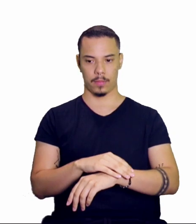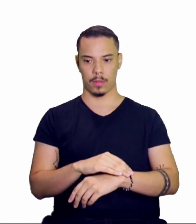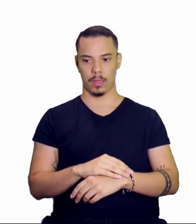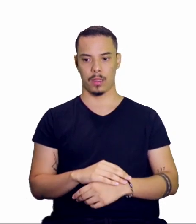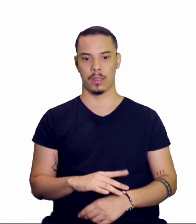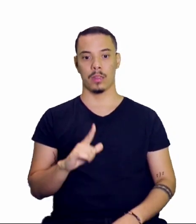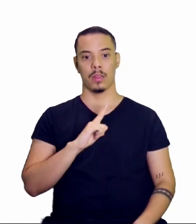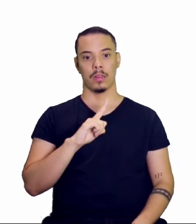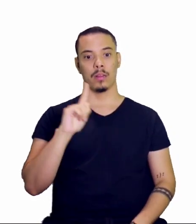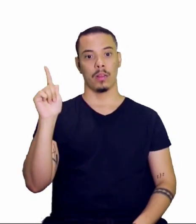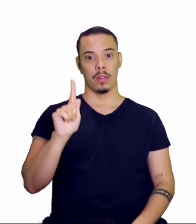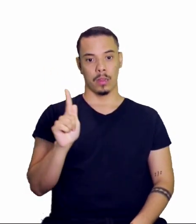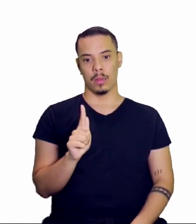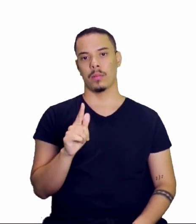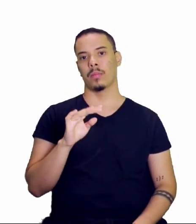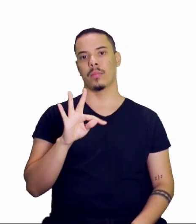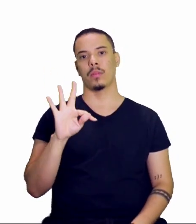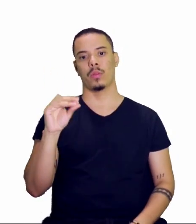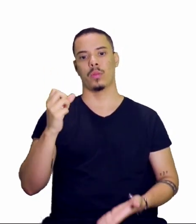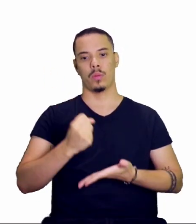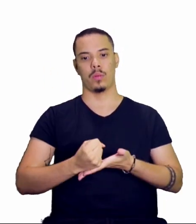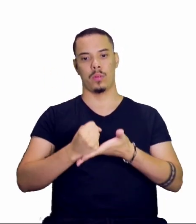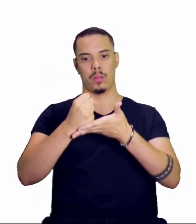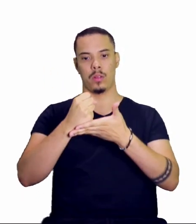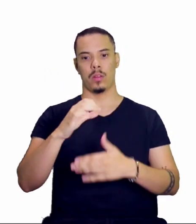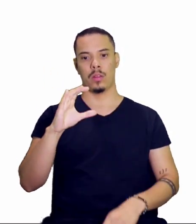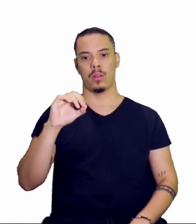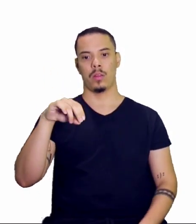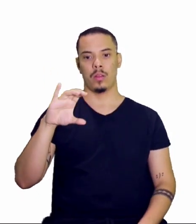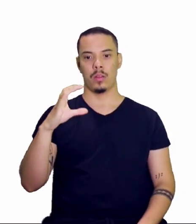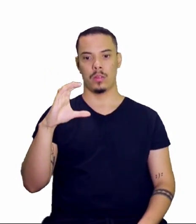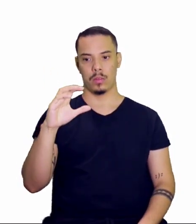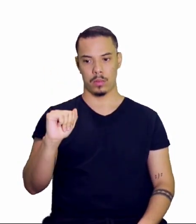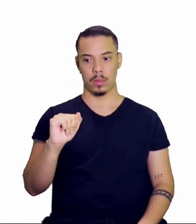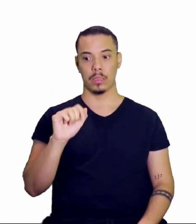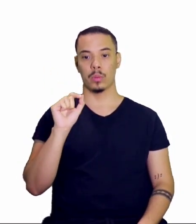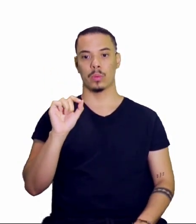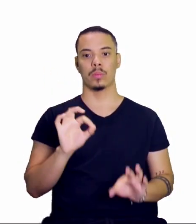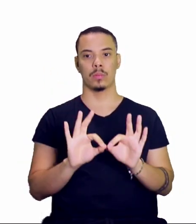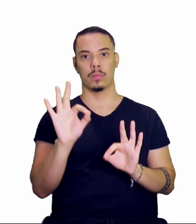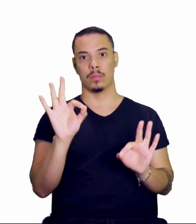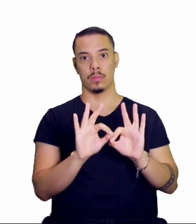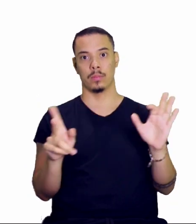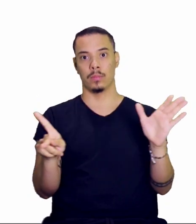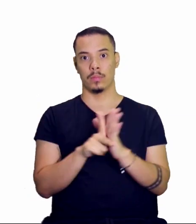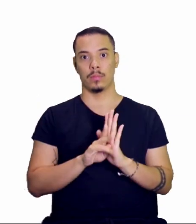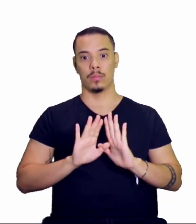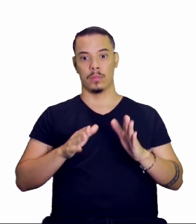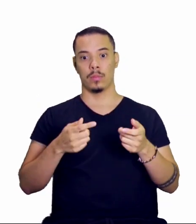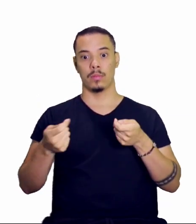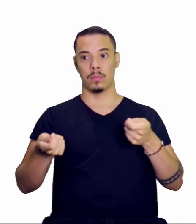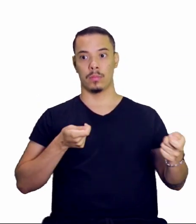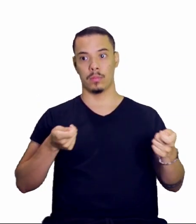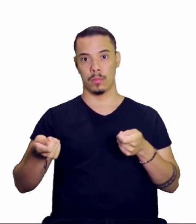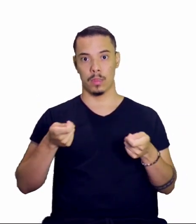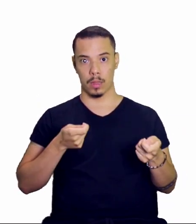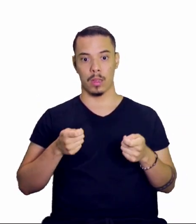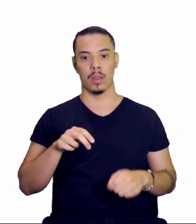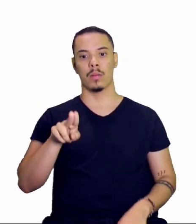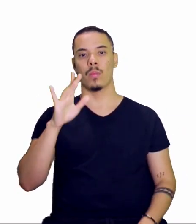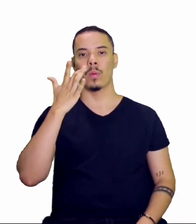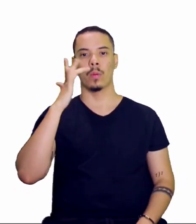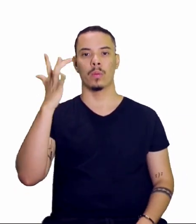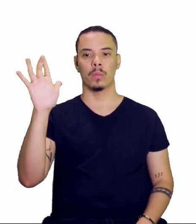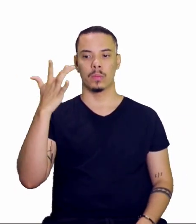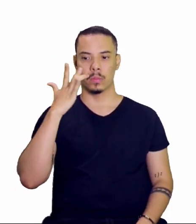Grama, tonelada, onça. Essa é uma medida para usada em garimpo. É garimpo? Para a medida de ouro,